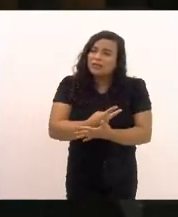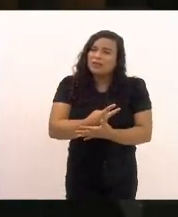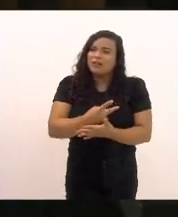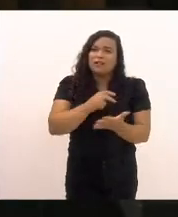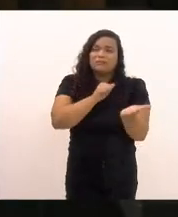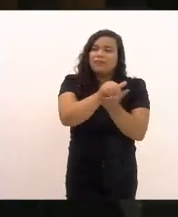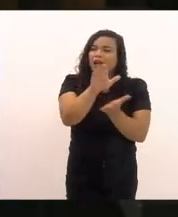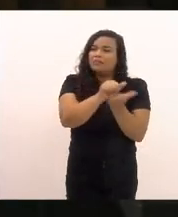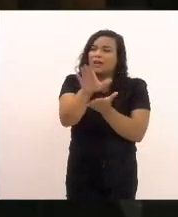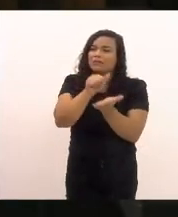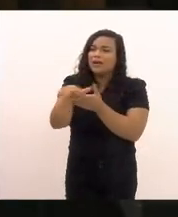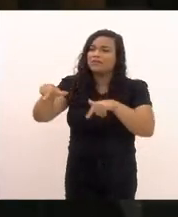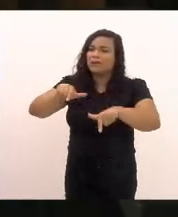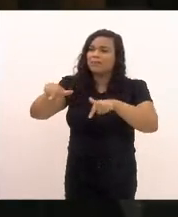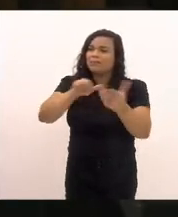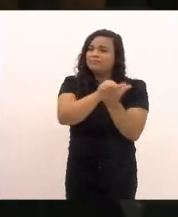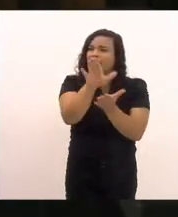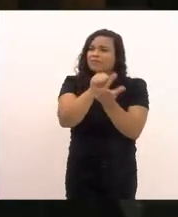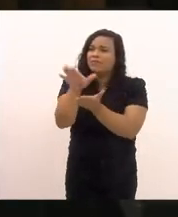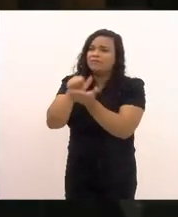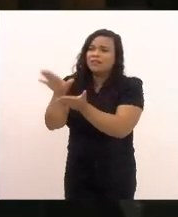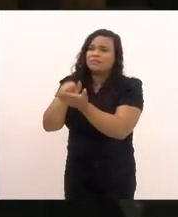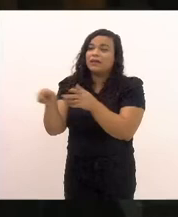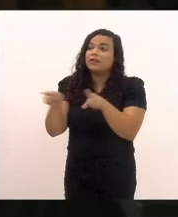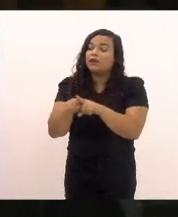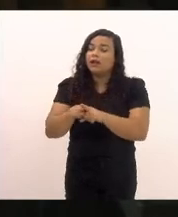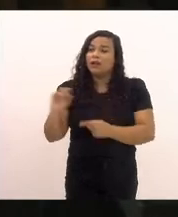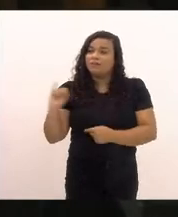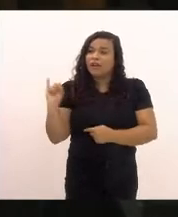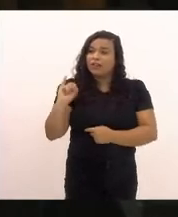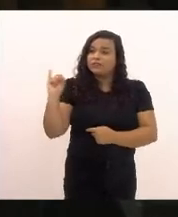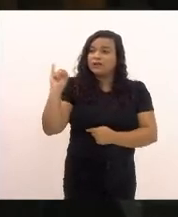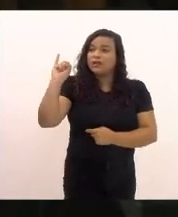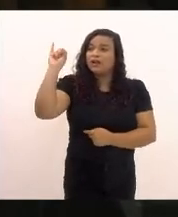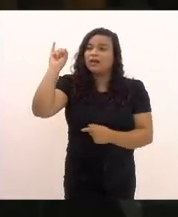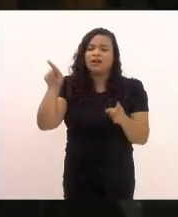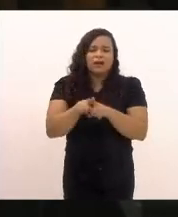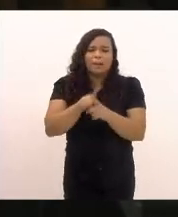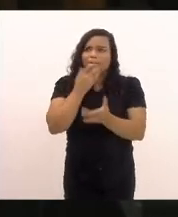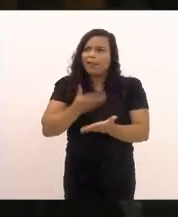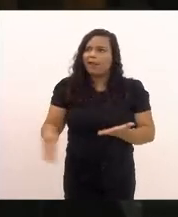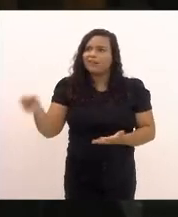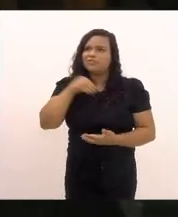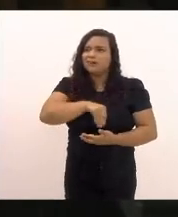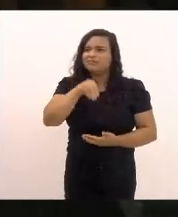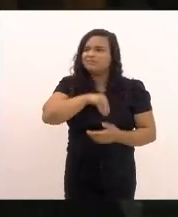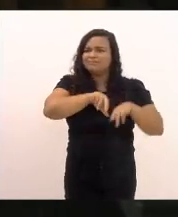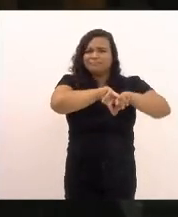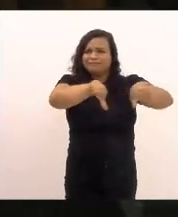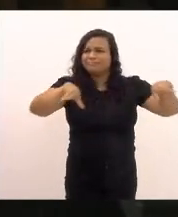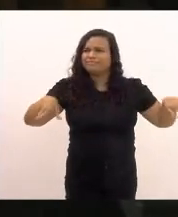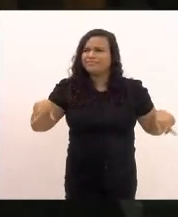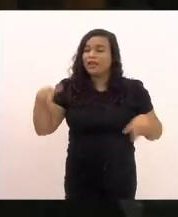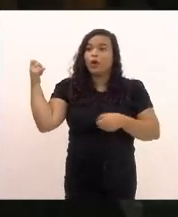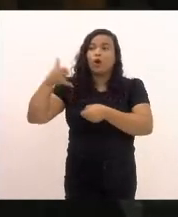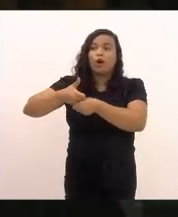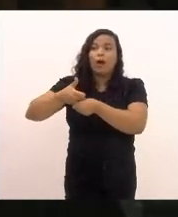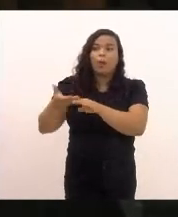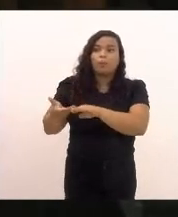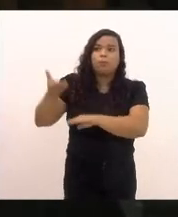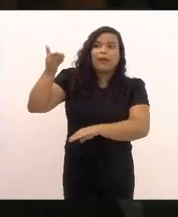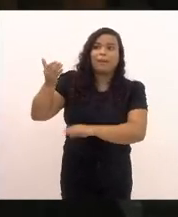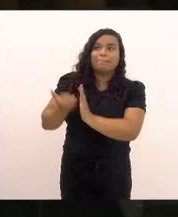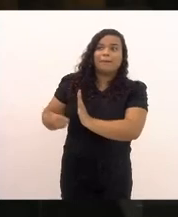desemprego, perda de renda e de inflação, um aumento de combustível